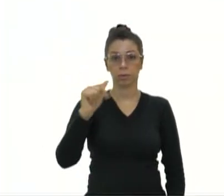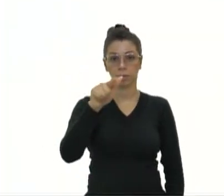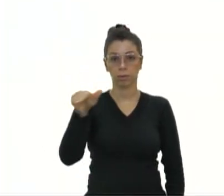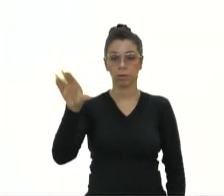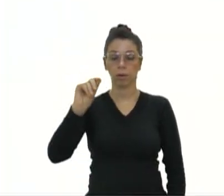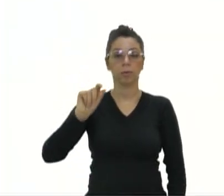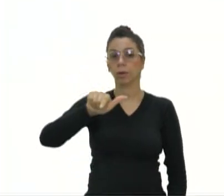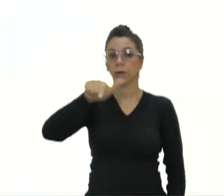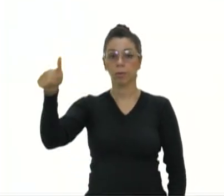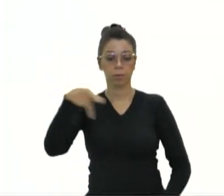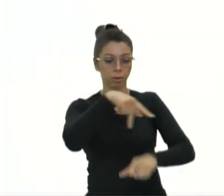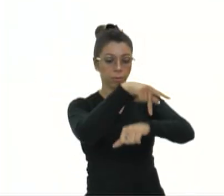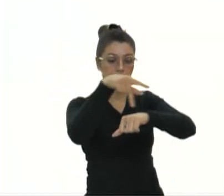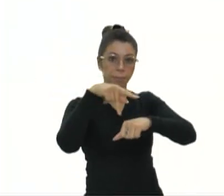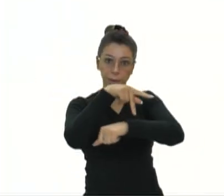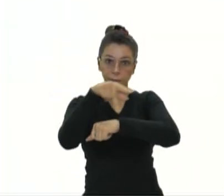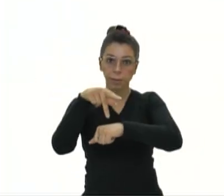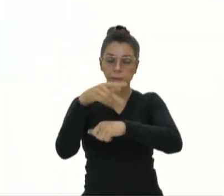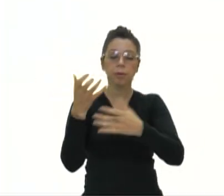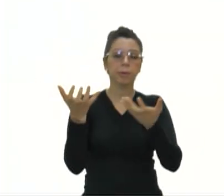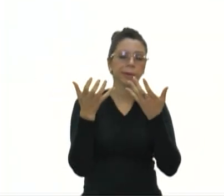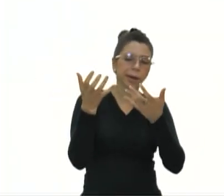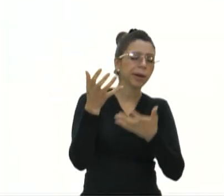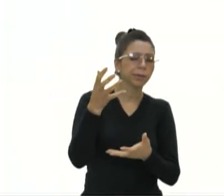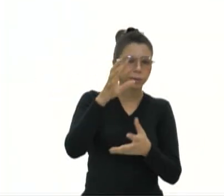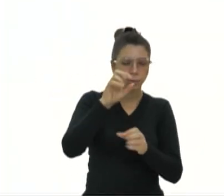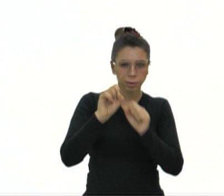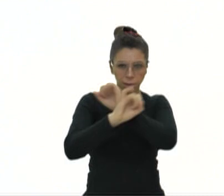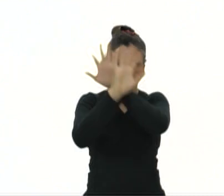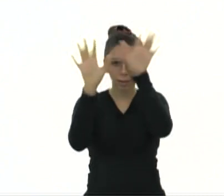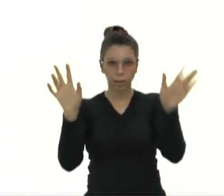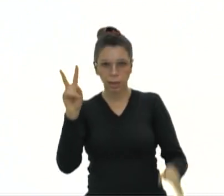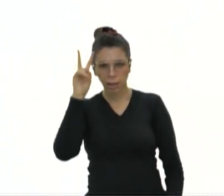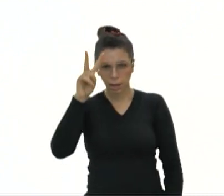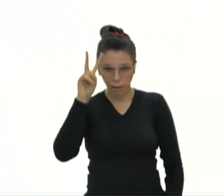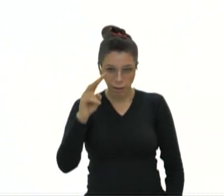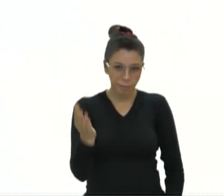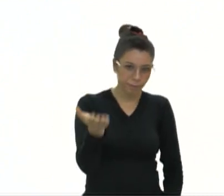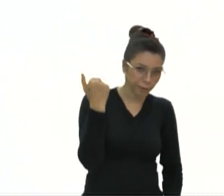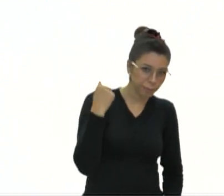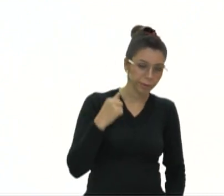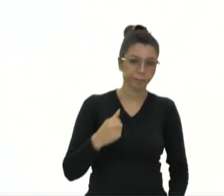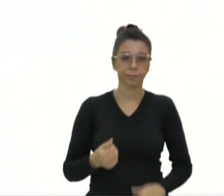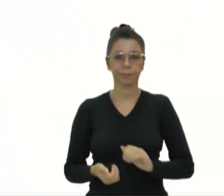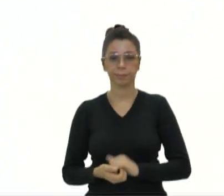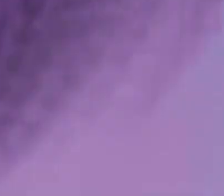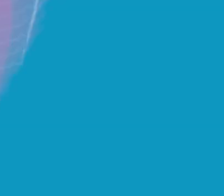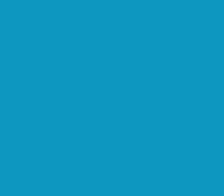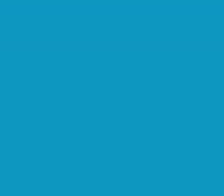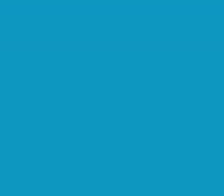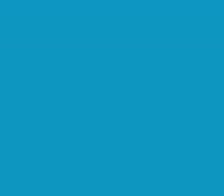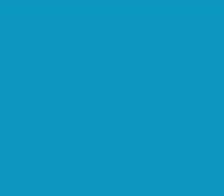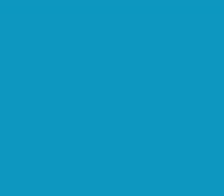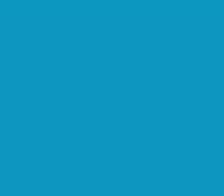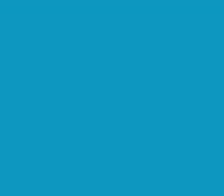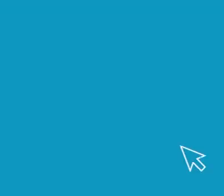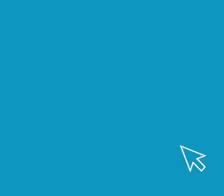outra é país, que nós não falamos, mas eu quero ver se vocês lembram na nossa aula anterior. Bora lá?